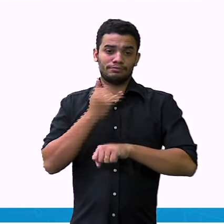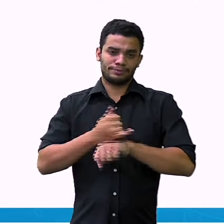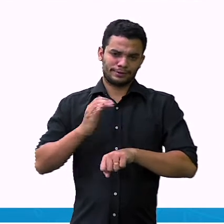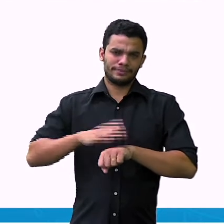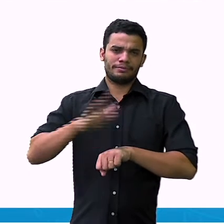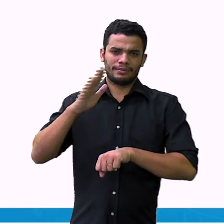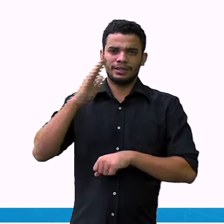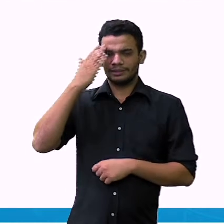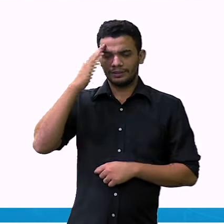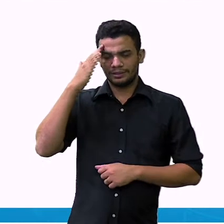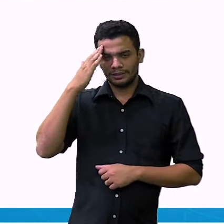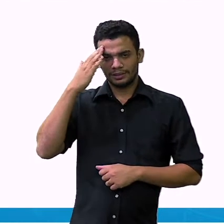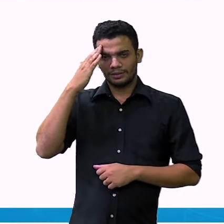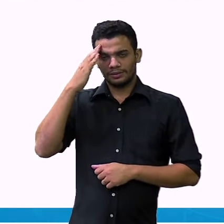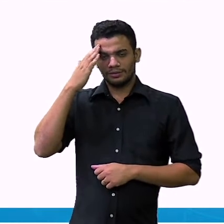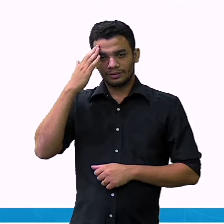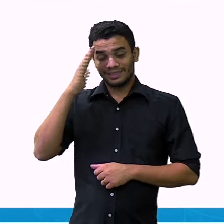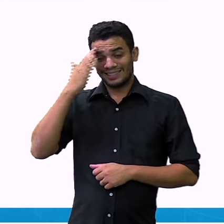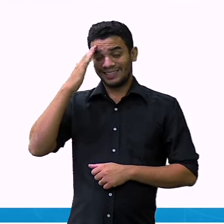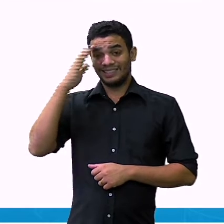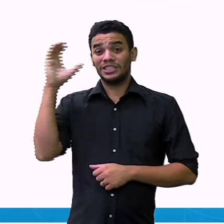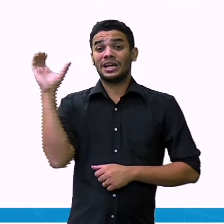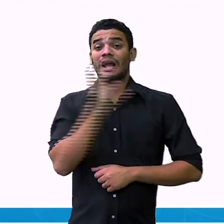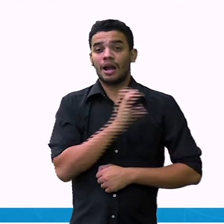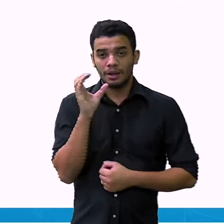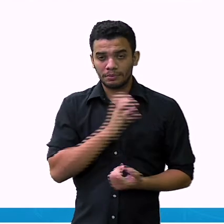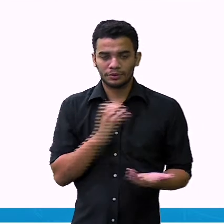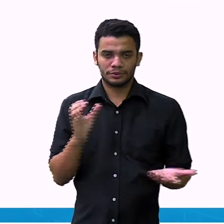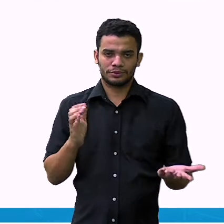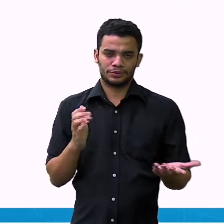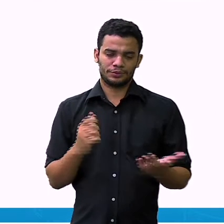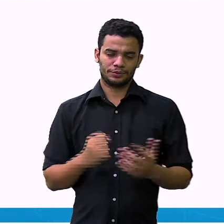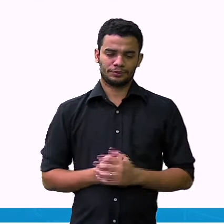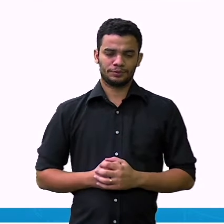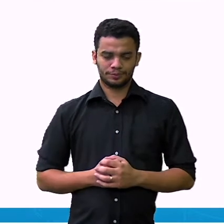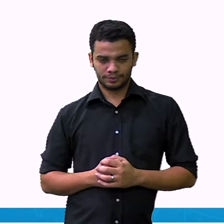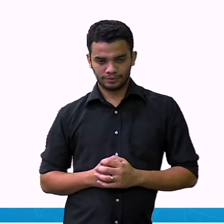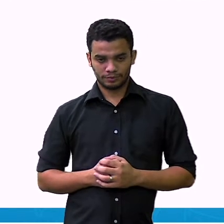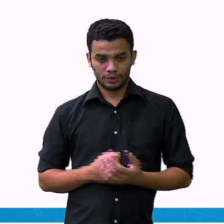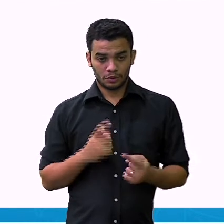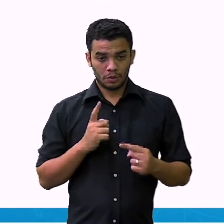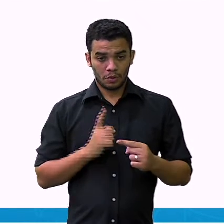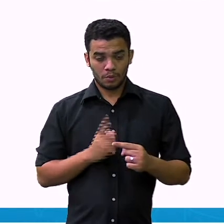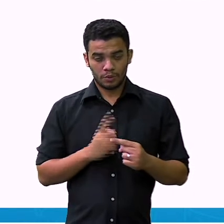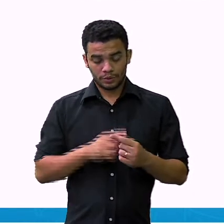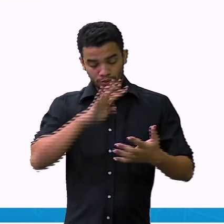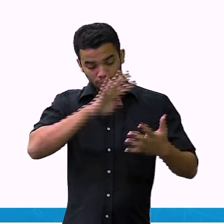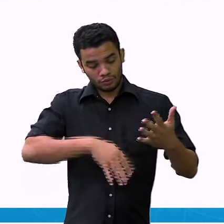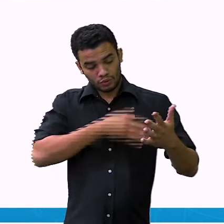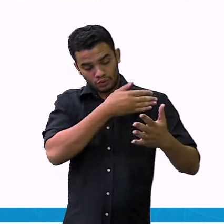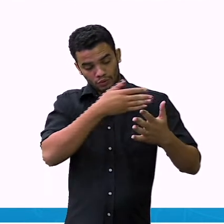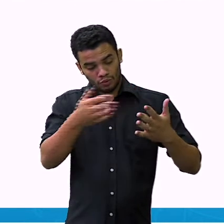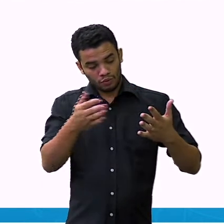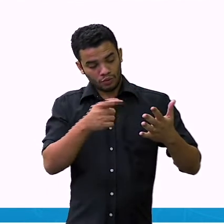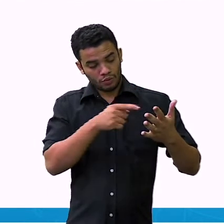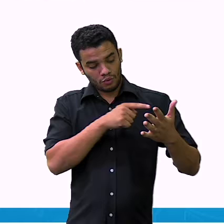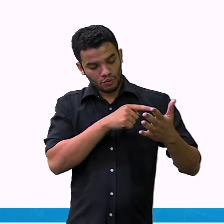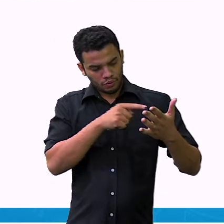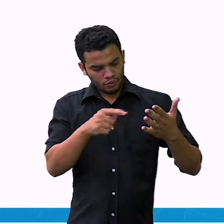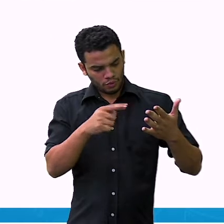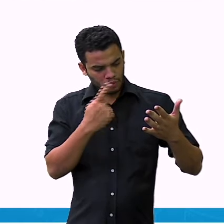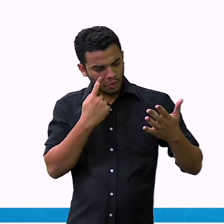uma maior quantidade sobre ela. Por quê? Porque a sua barrinha, que está representada na cor cinza, ela está